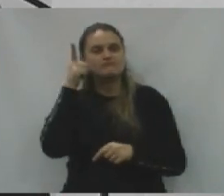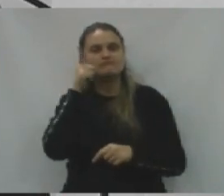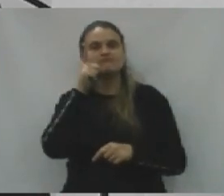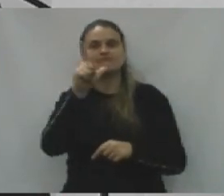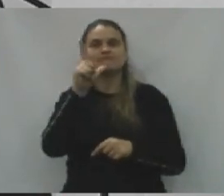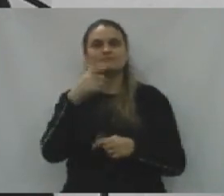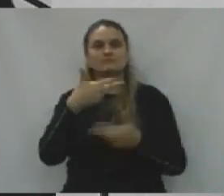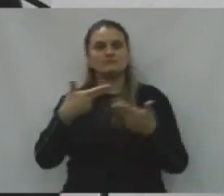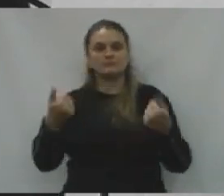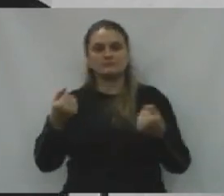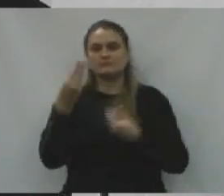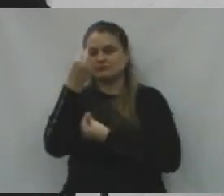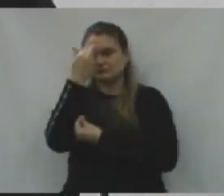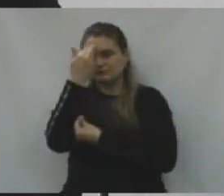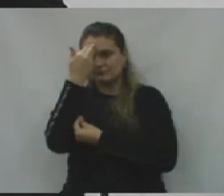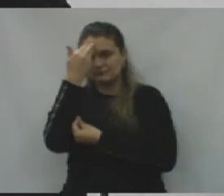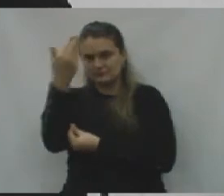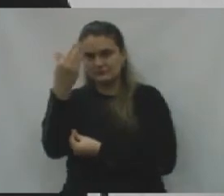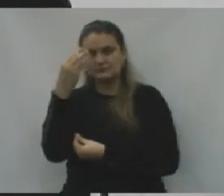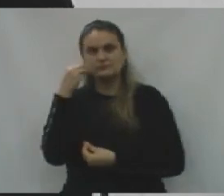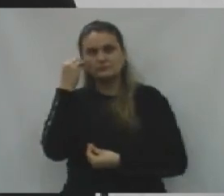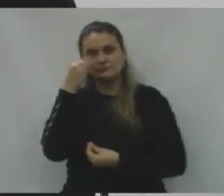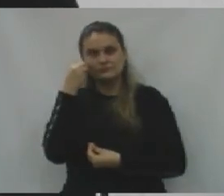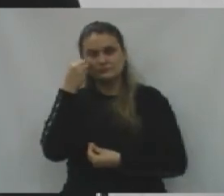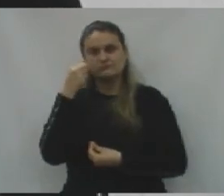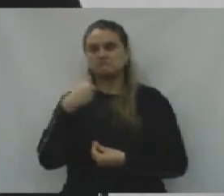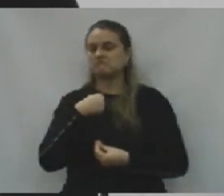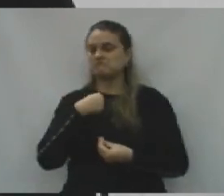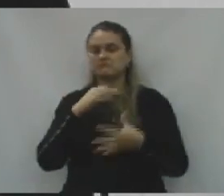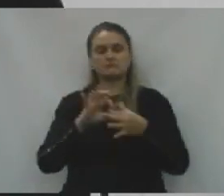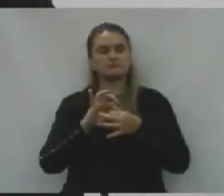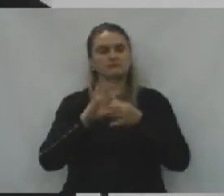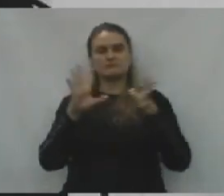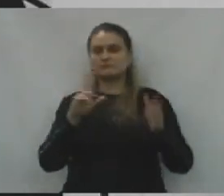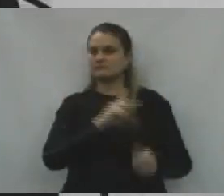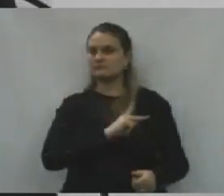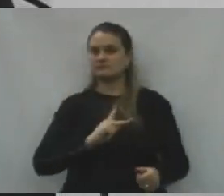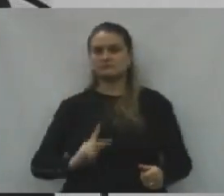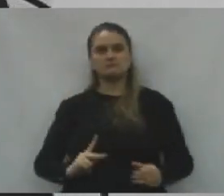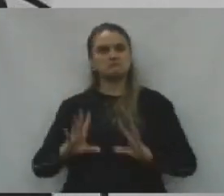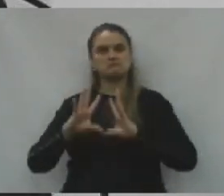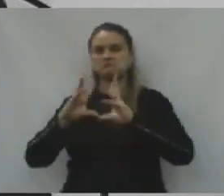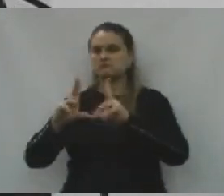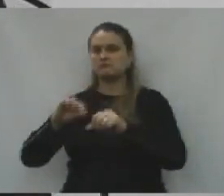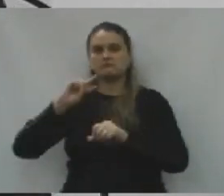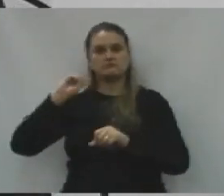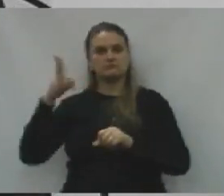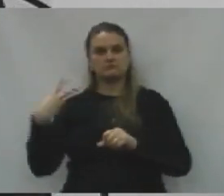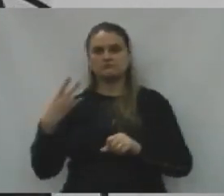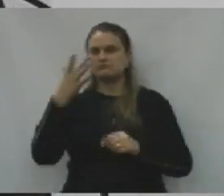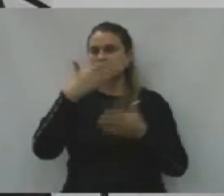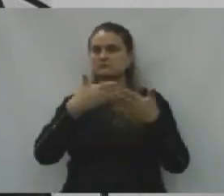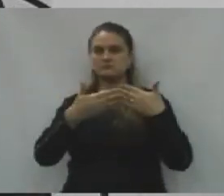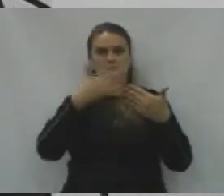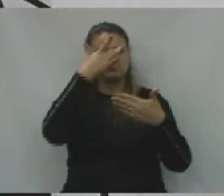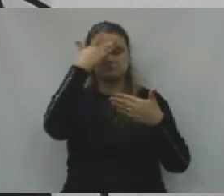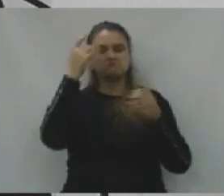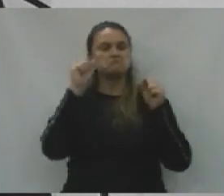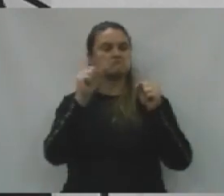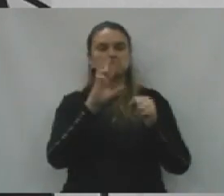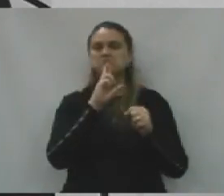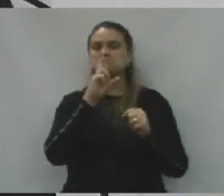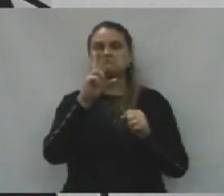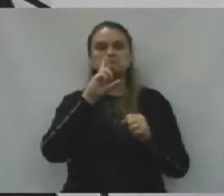êxito. Agradeço a oportunidade e me coloco, presidente, à disposição de todos os vereadores ou da comunidade para responder